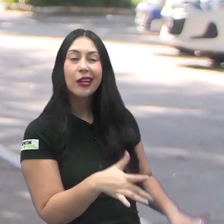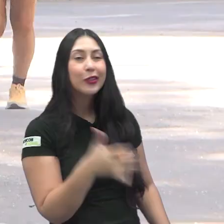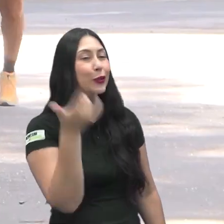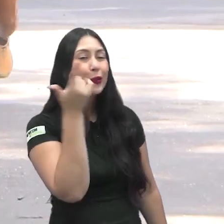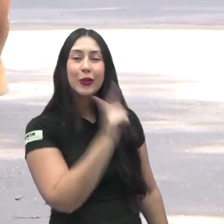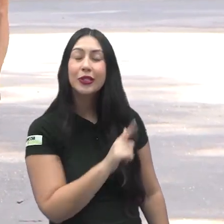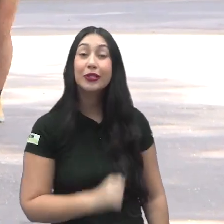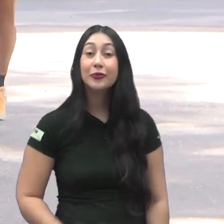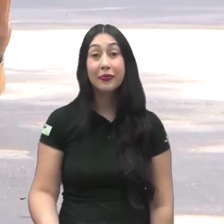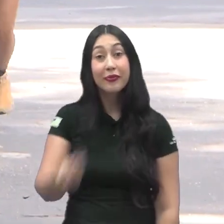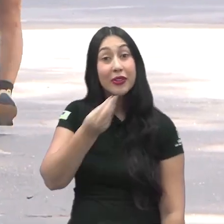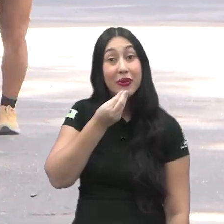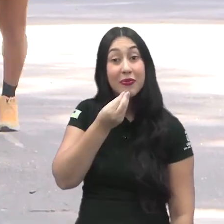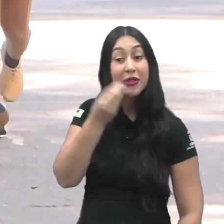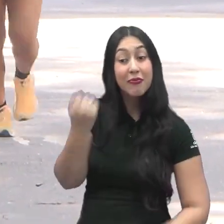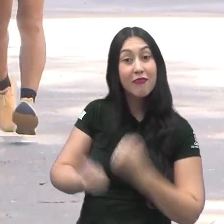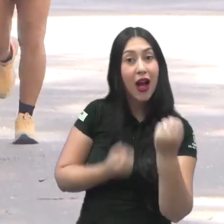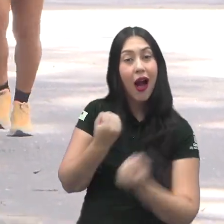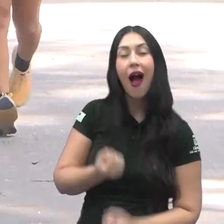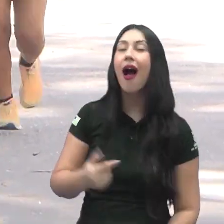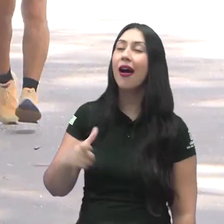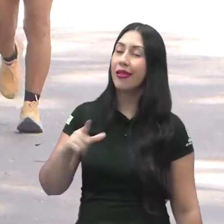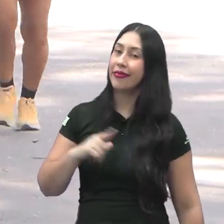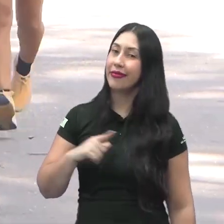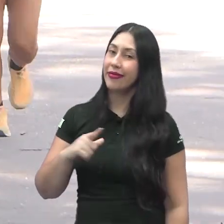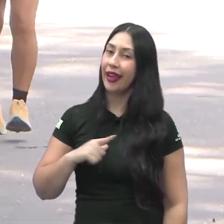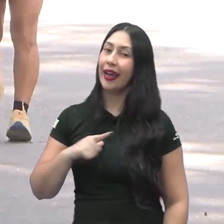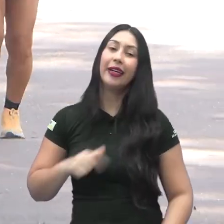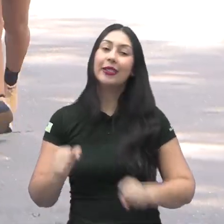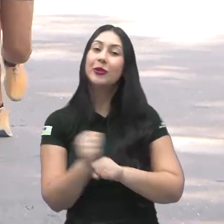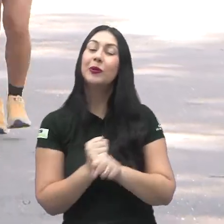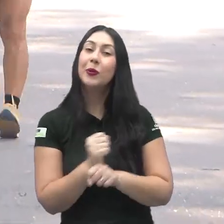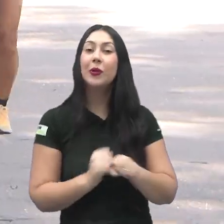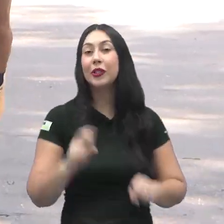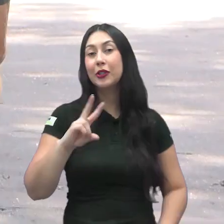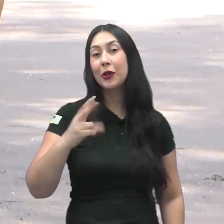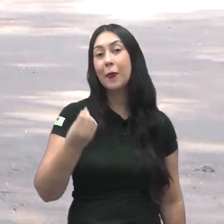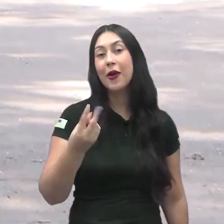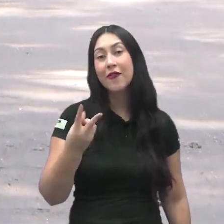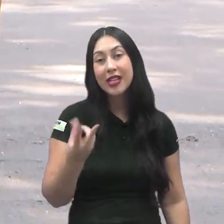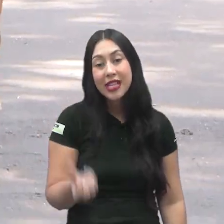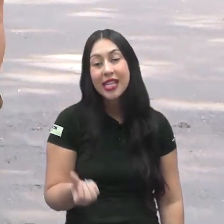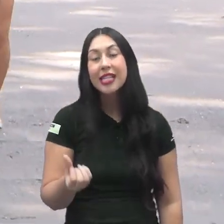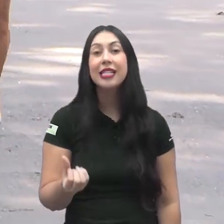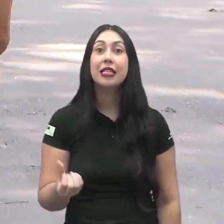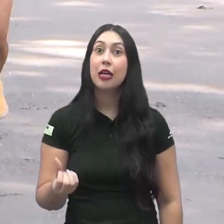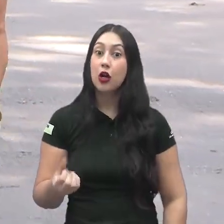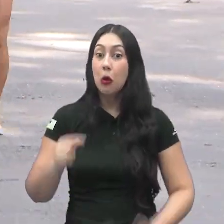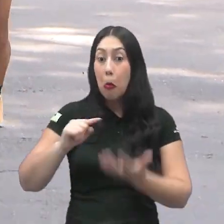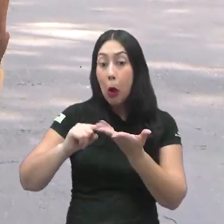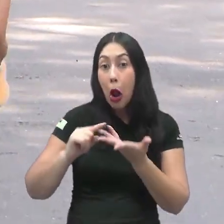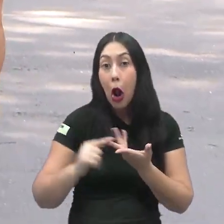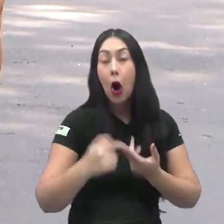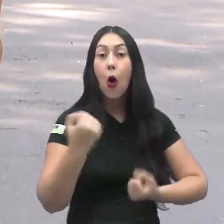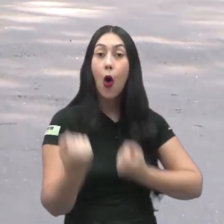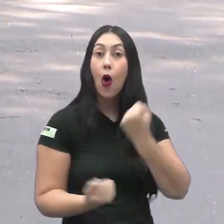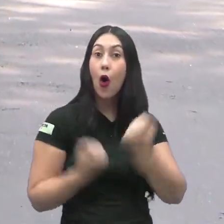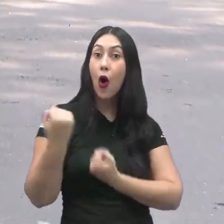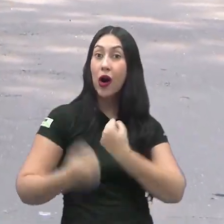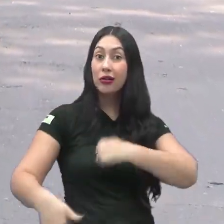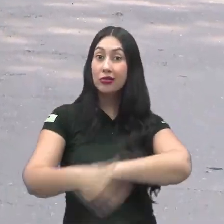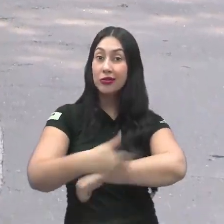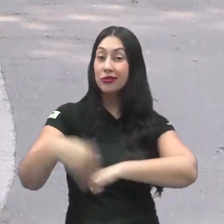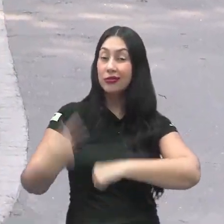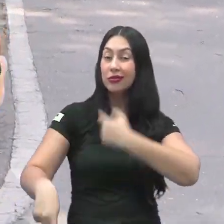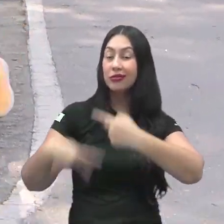abrir mão. E oportunidade para competir não vai faltar. O ano de 2026 promete ser intenso para as corridas